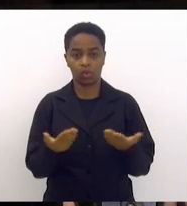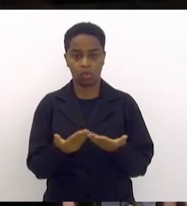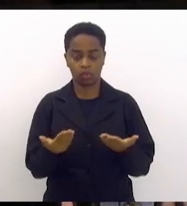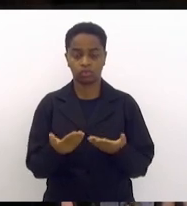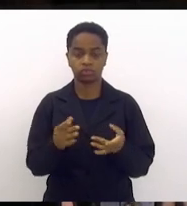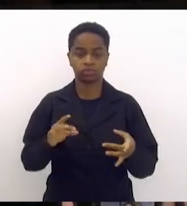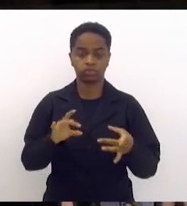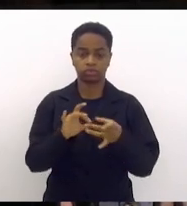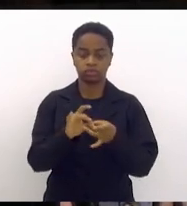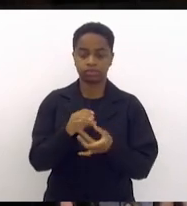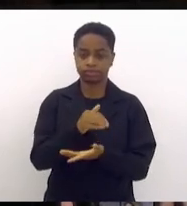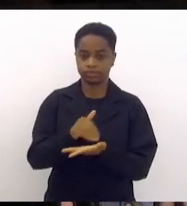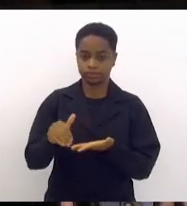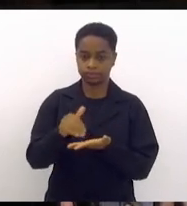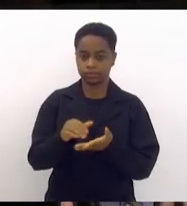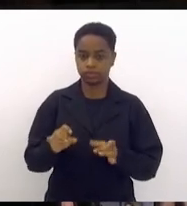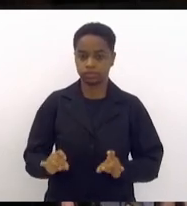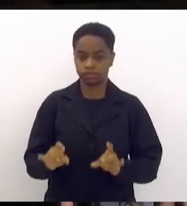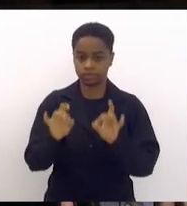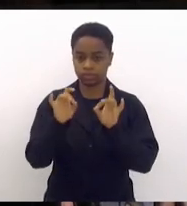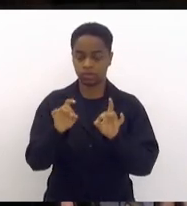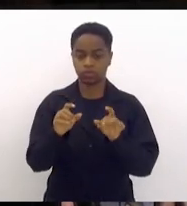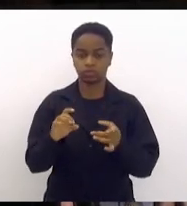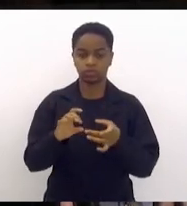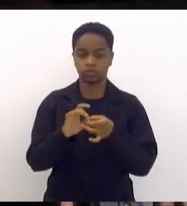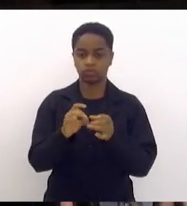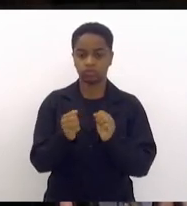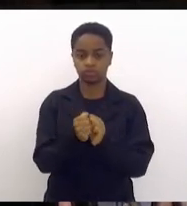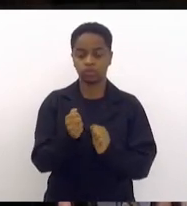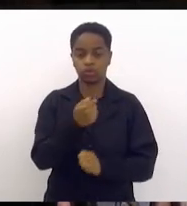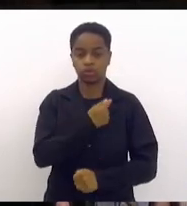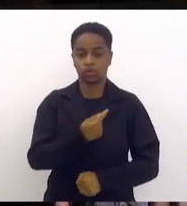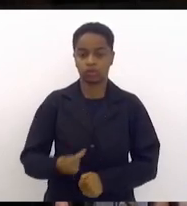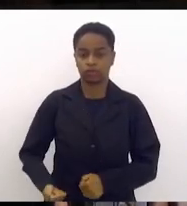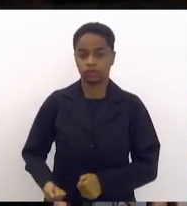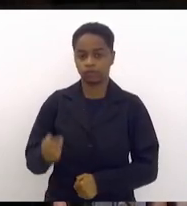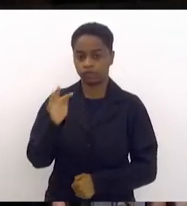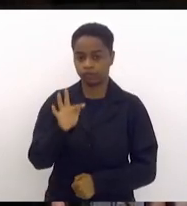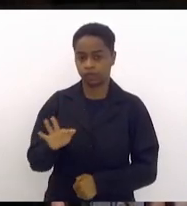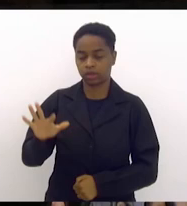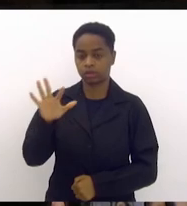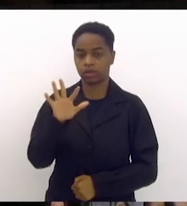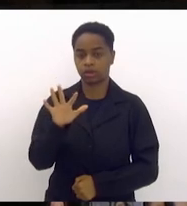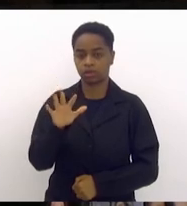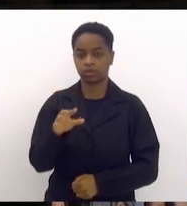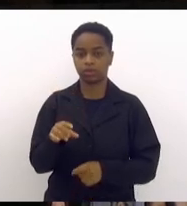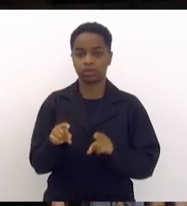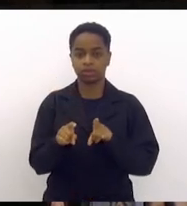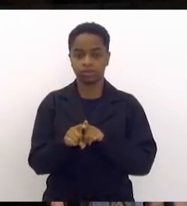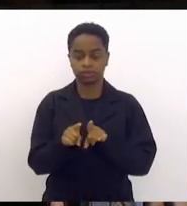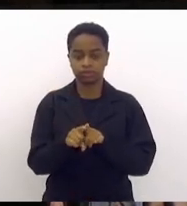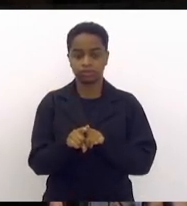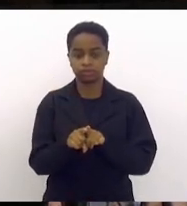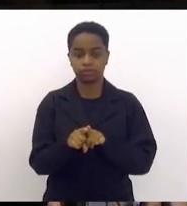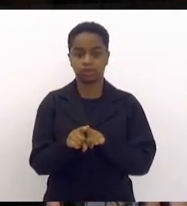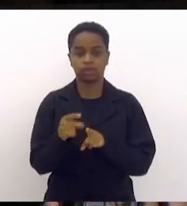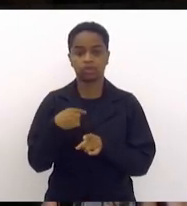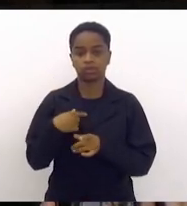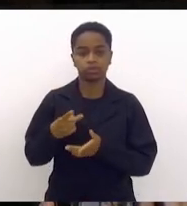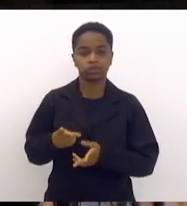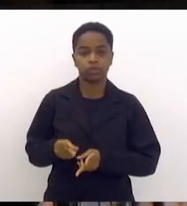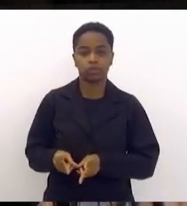uma secretaria no governo federal pessoa eh com quem mantém uma